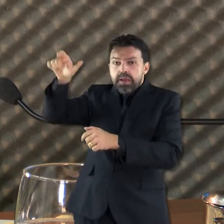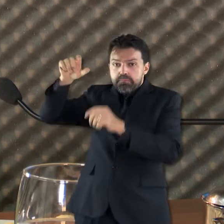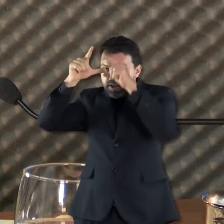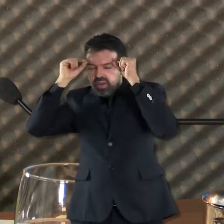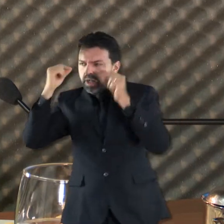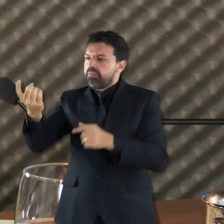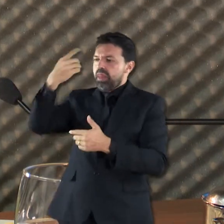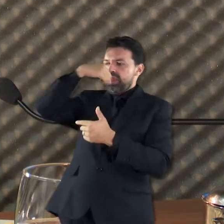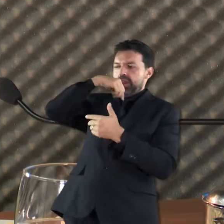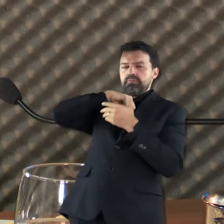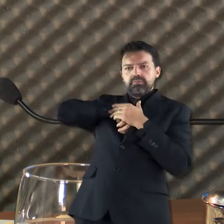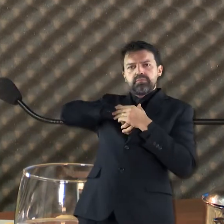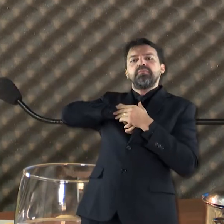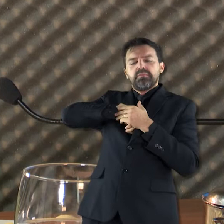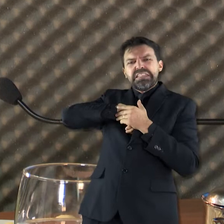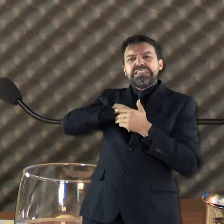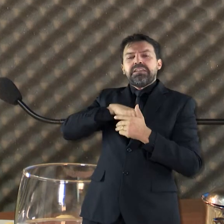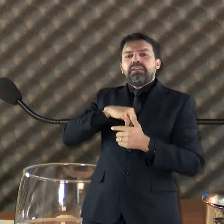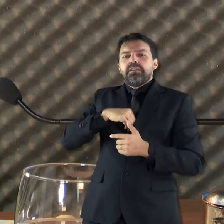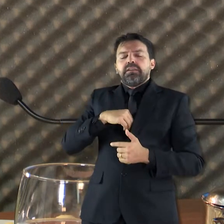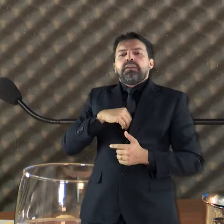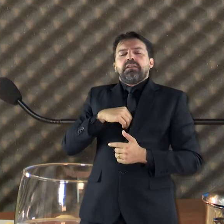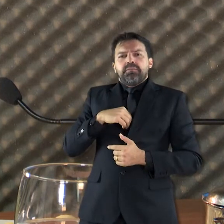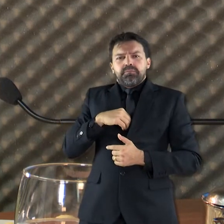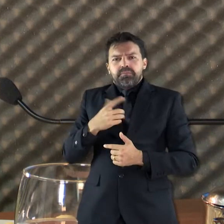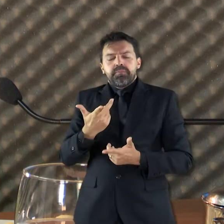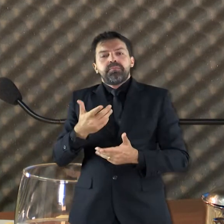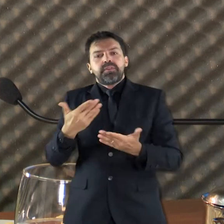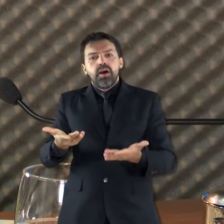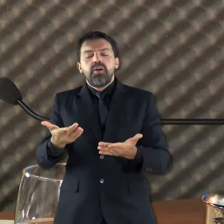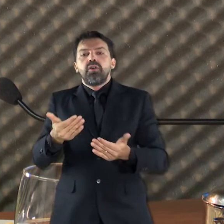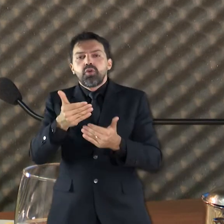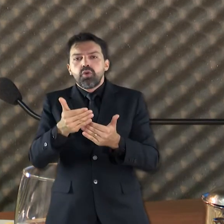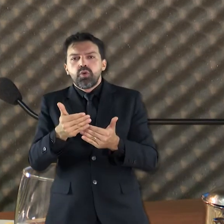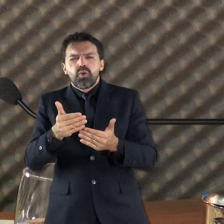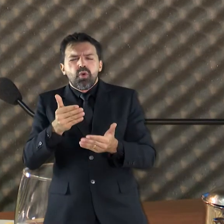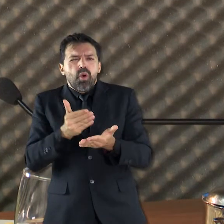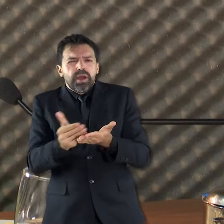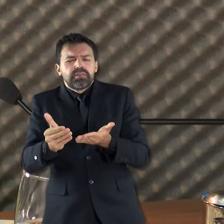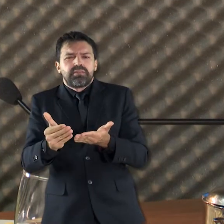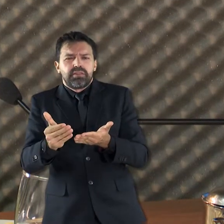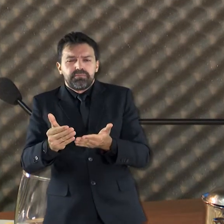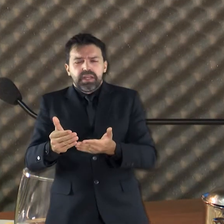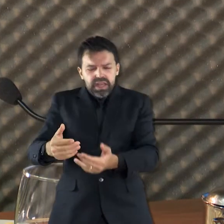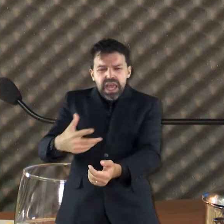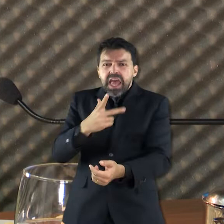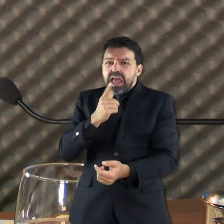aqui, quando chegar na garganta engole, aí desce. Aí depois você começa um monte ligado, dreno de morfina na